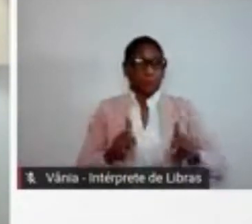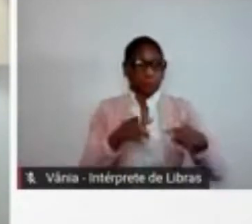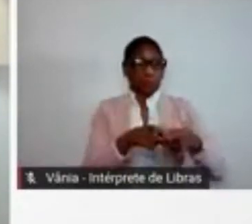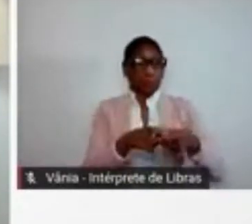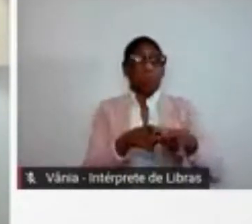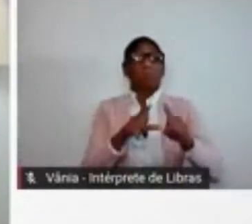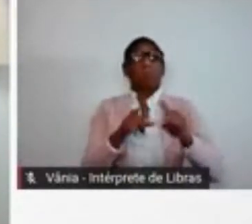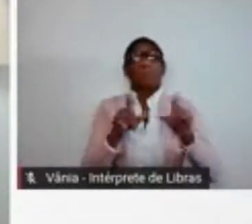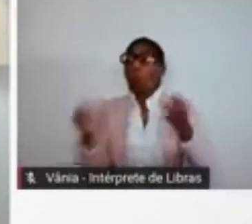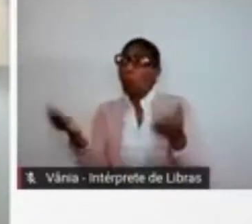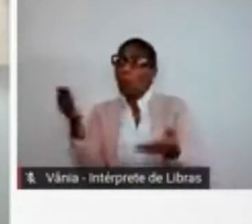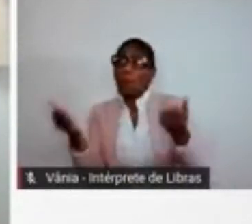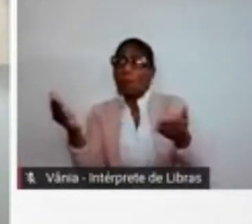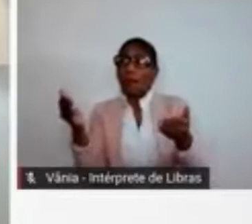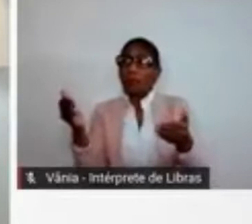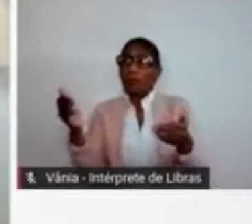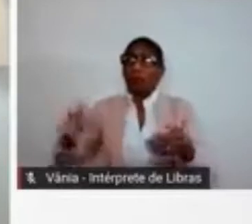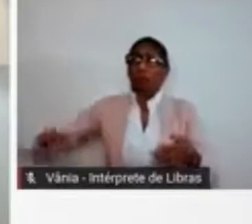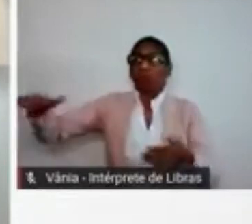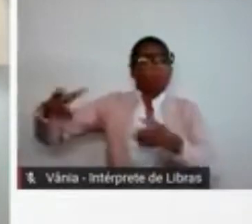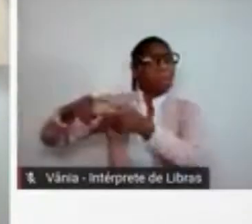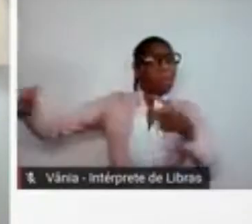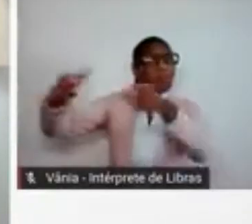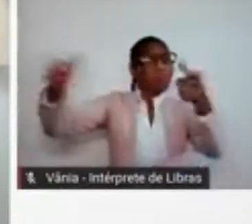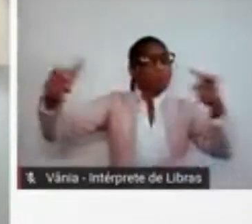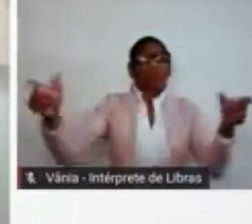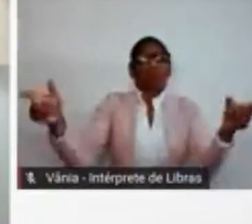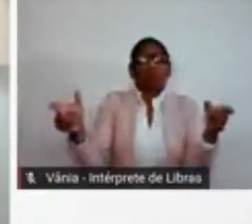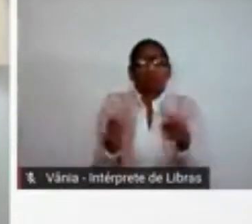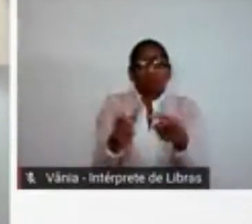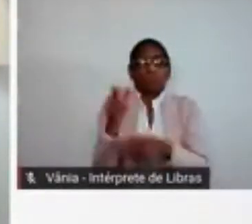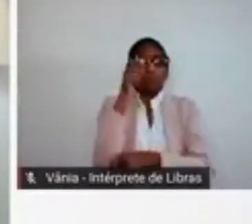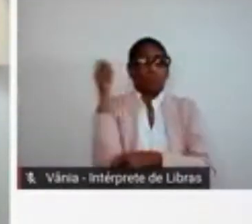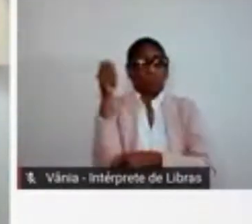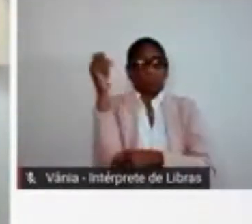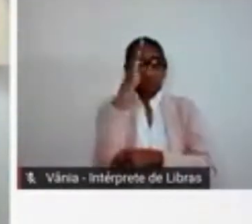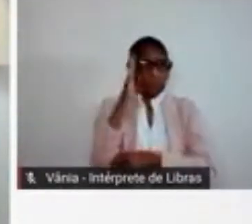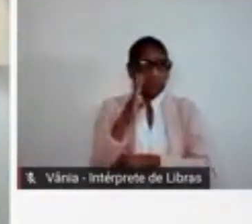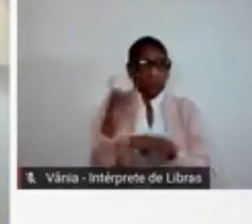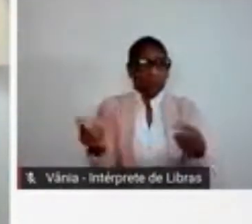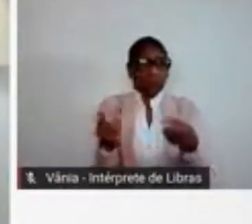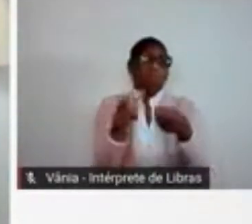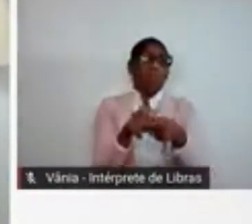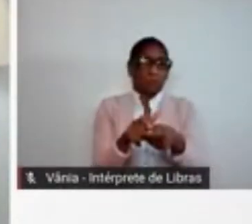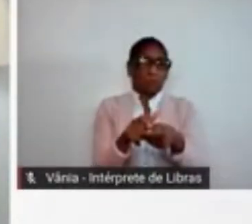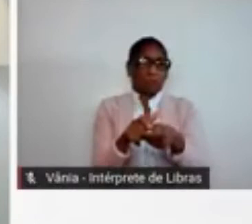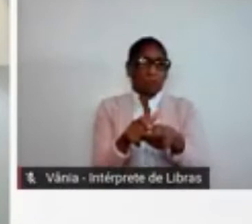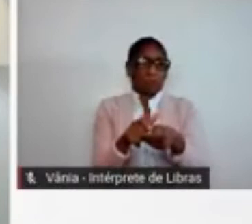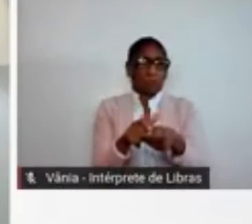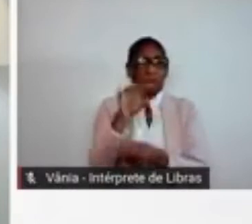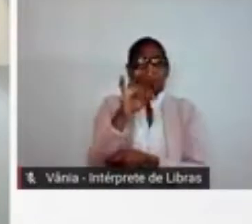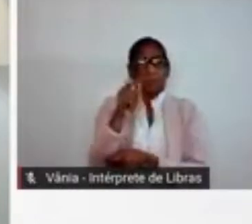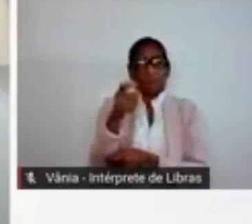não me engano, a segunda mais baixa taxa de incidência entre os estados do Brasil, nesse momento, e a taxa